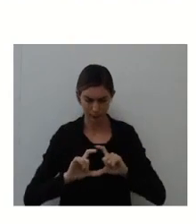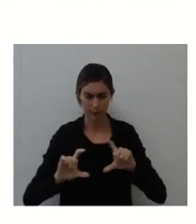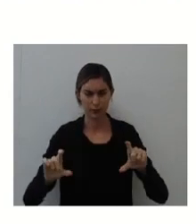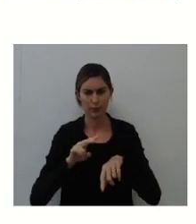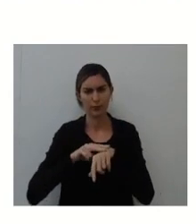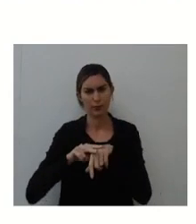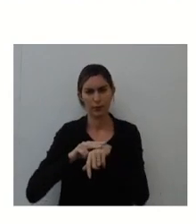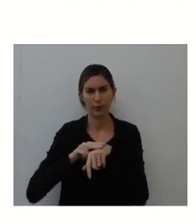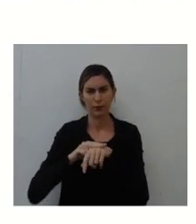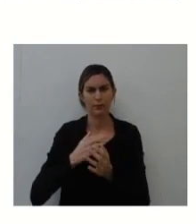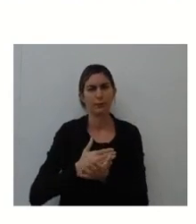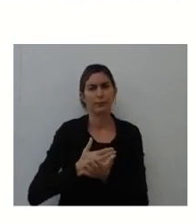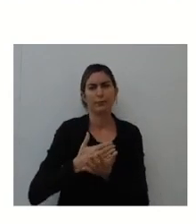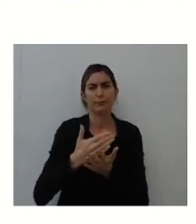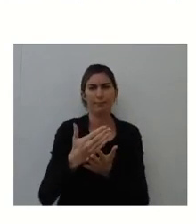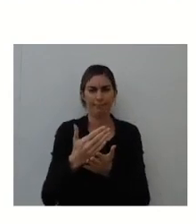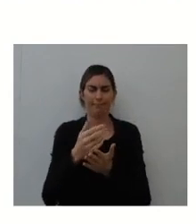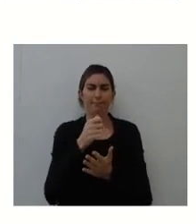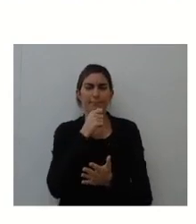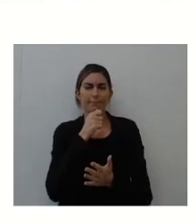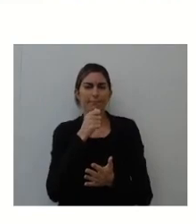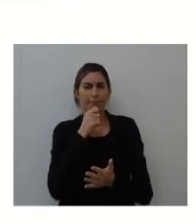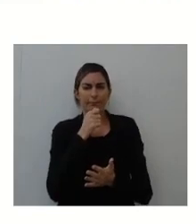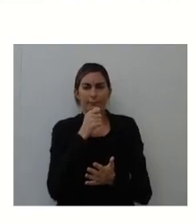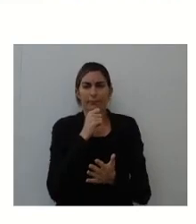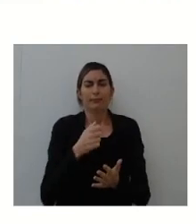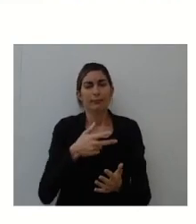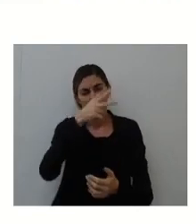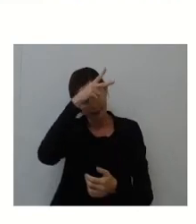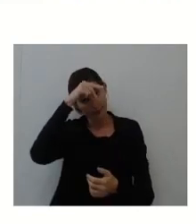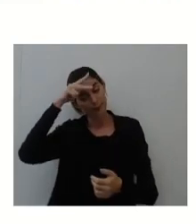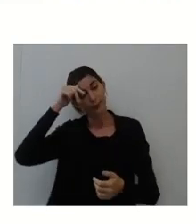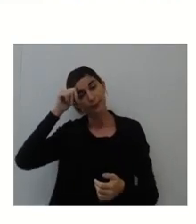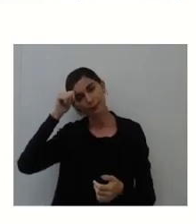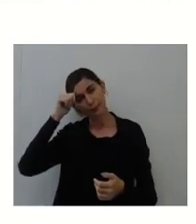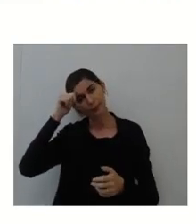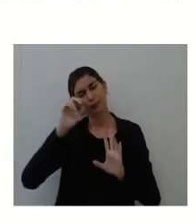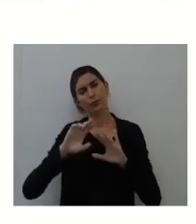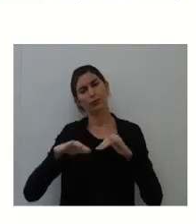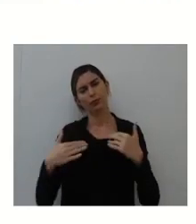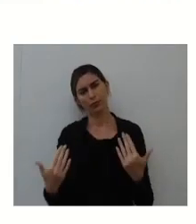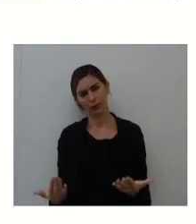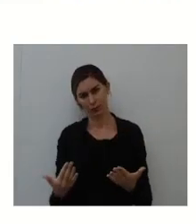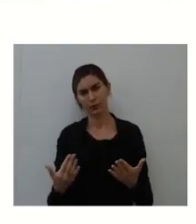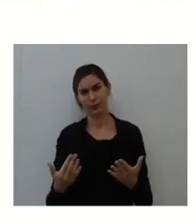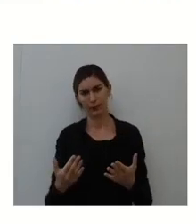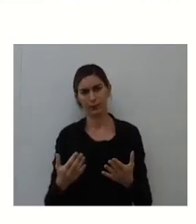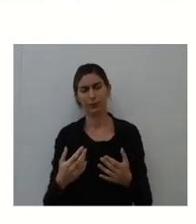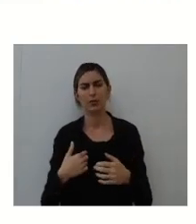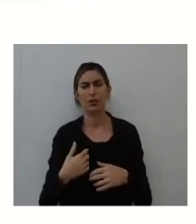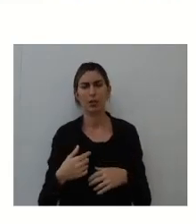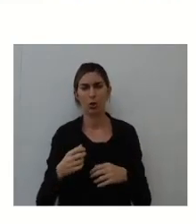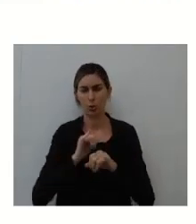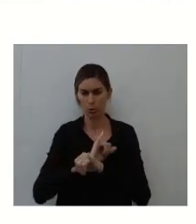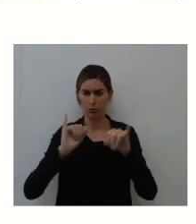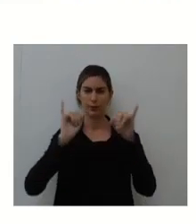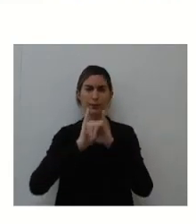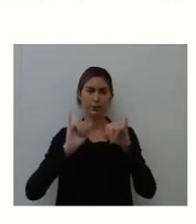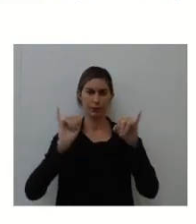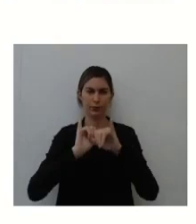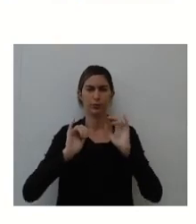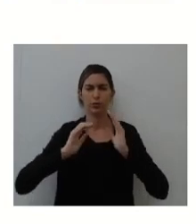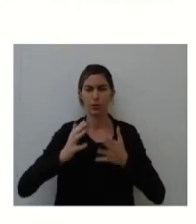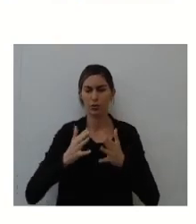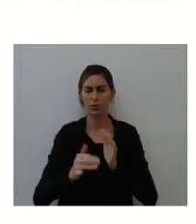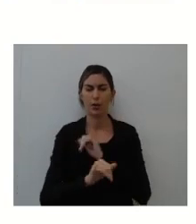em verde começa por ainda de acordo com o prefeito. Ou seja, O essencial da notícia